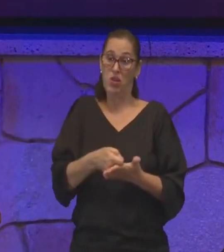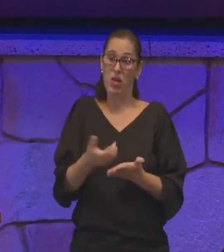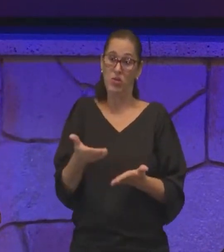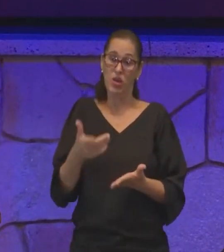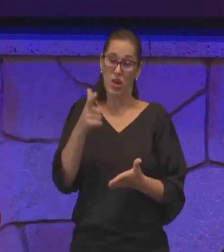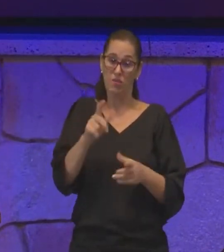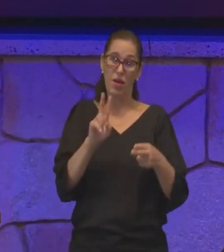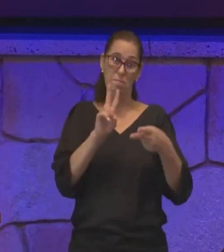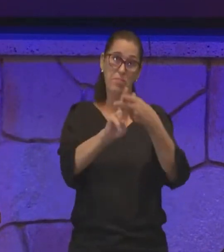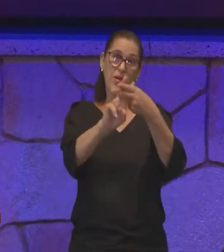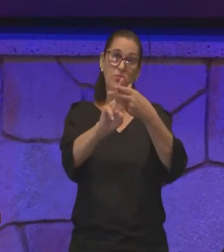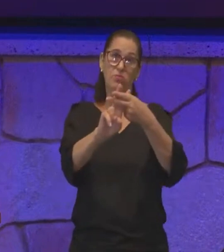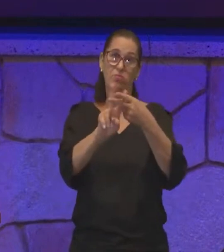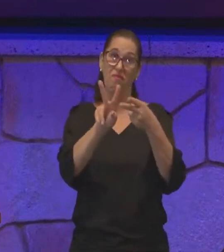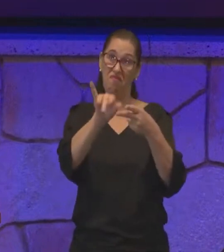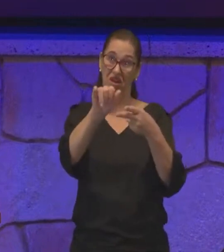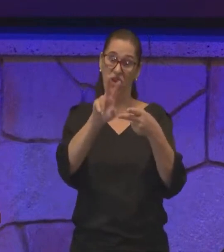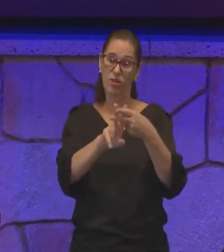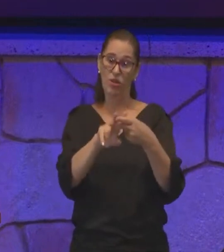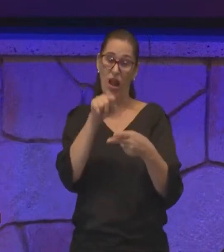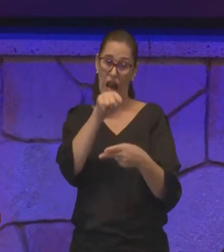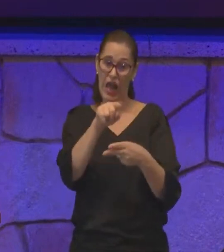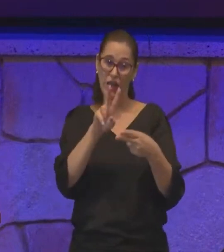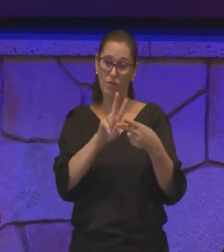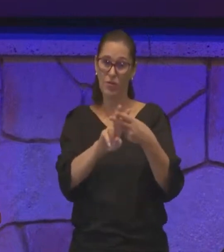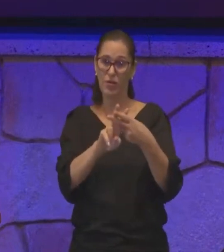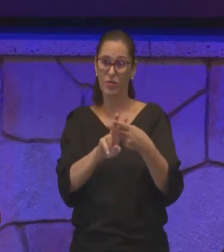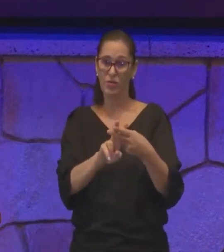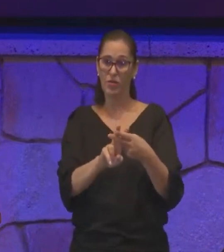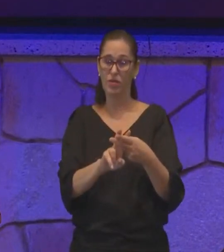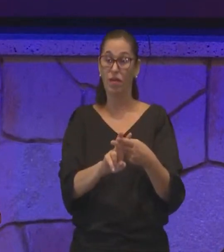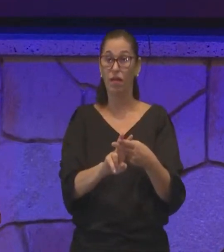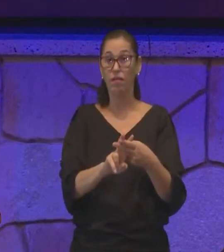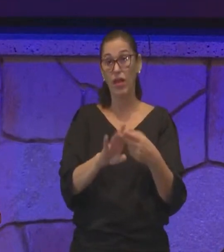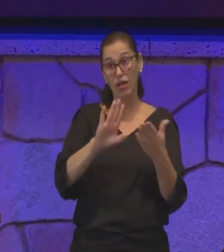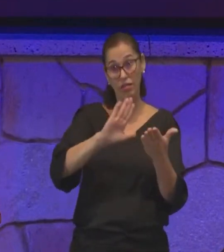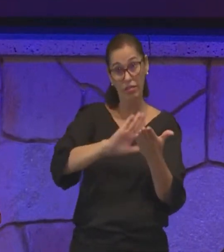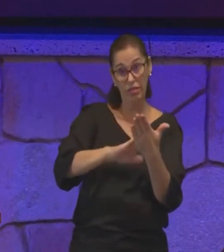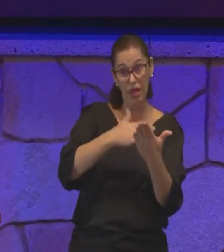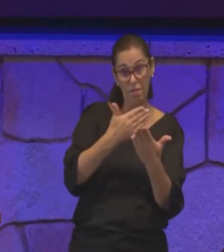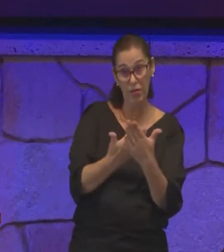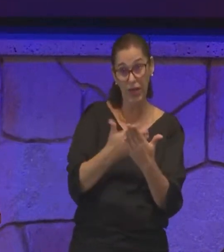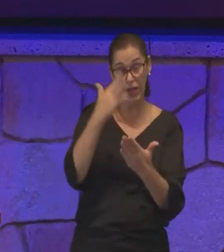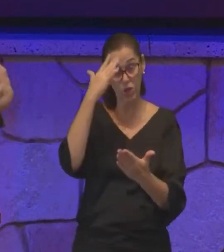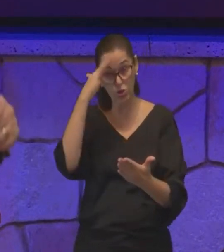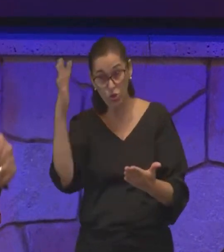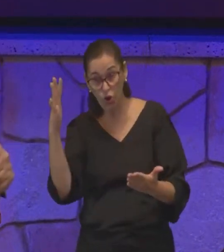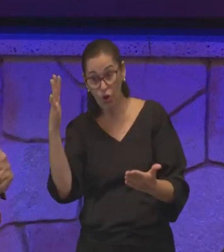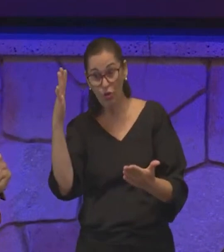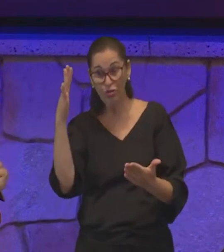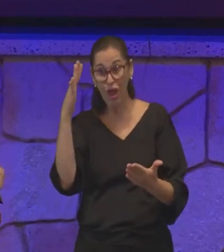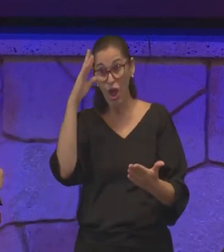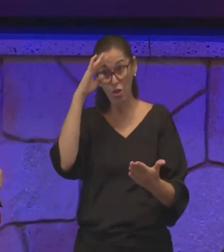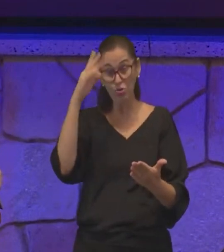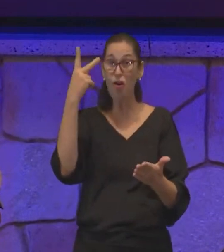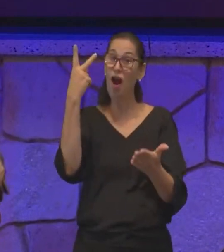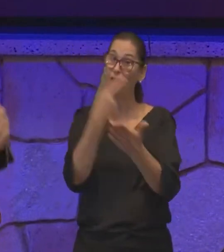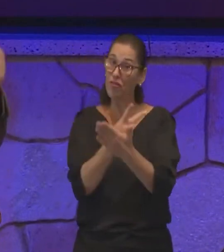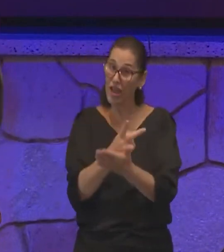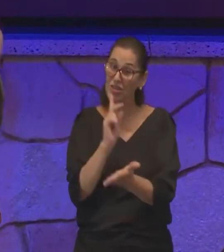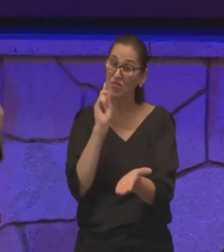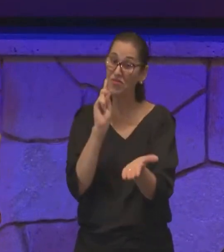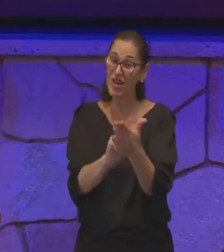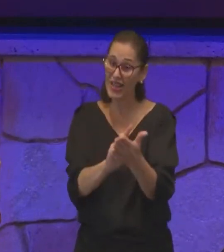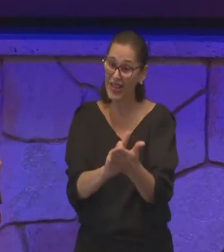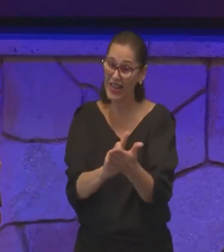buraco. E lá no buraco ele decifra sonhos, e os seus sonhos acontecem, a realidade de